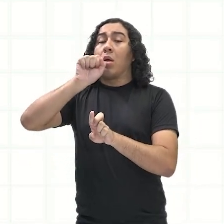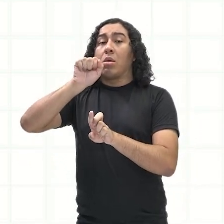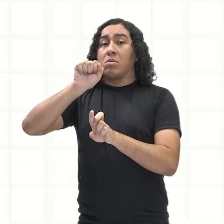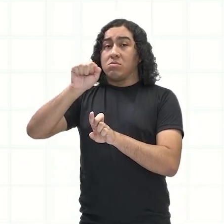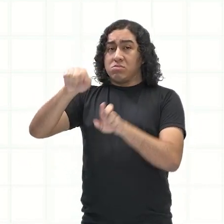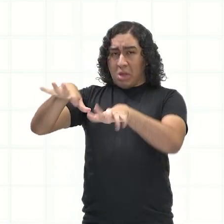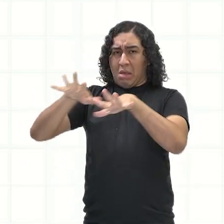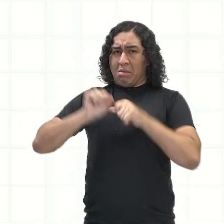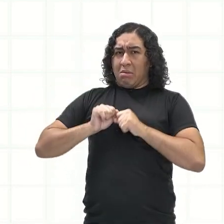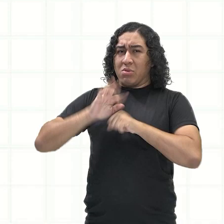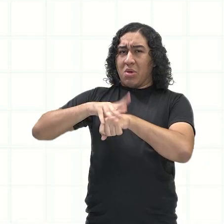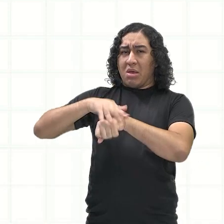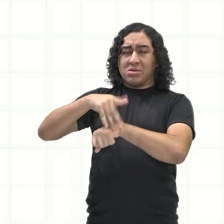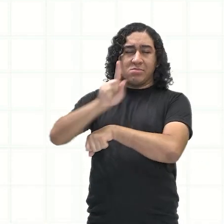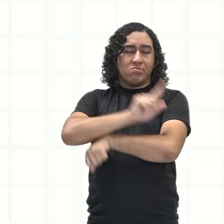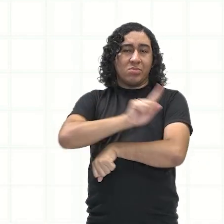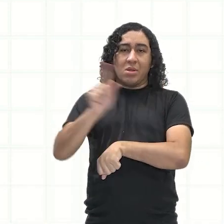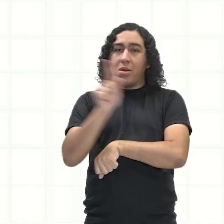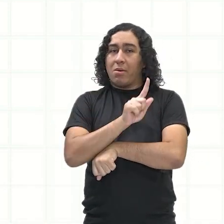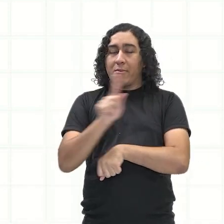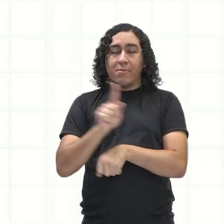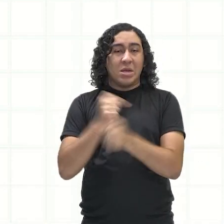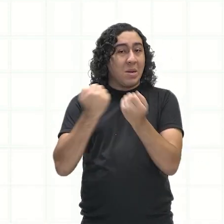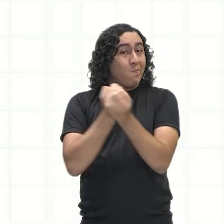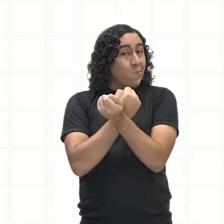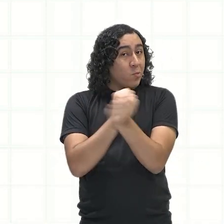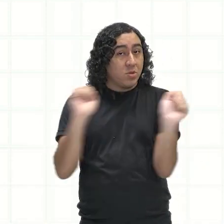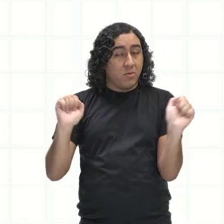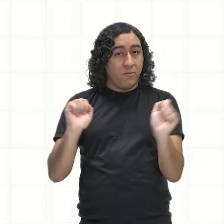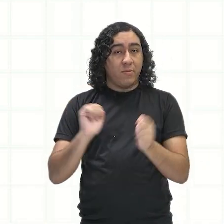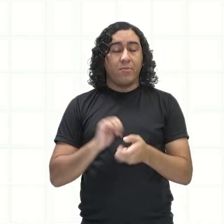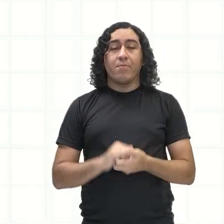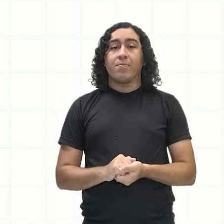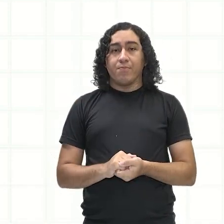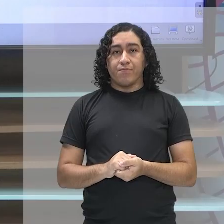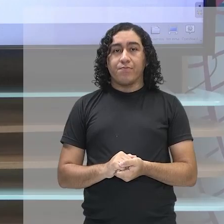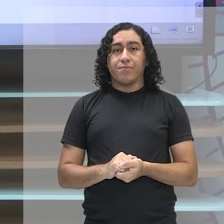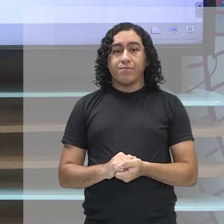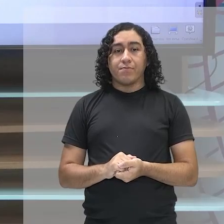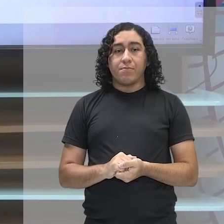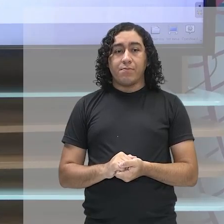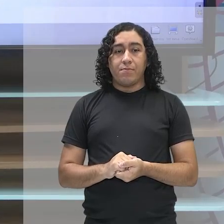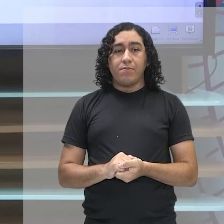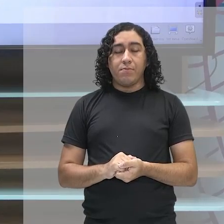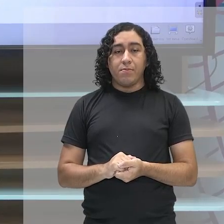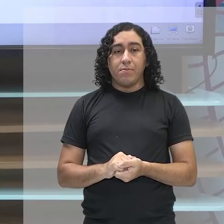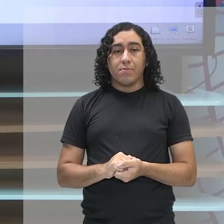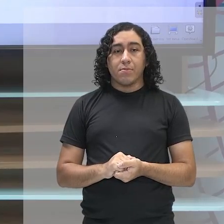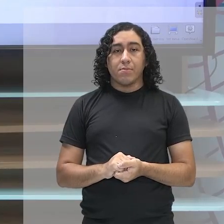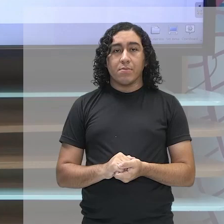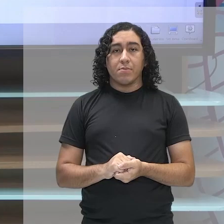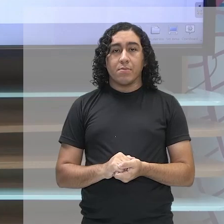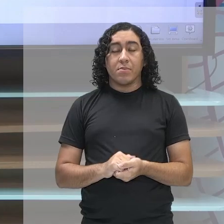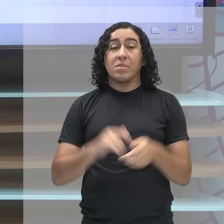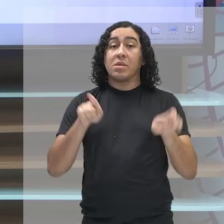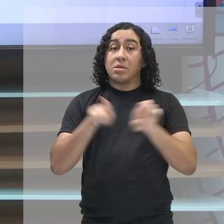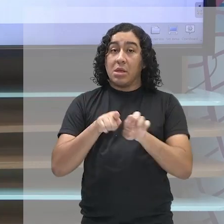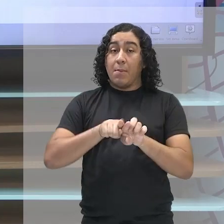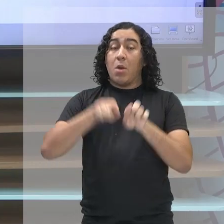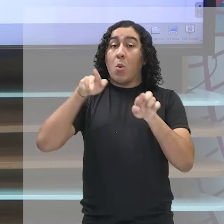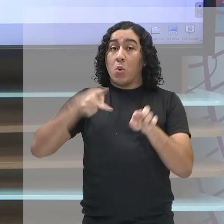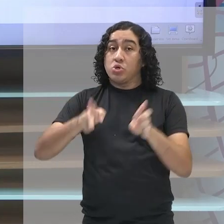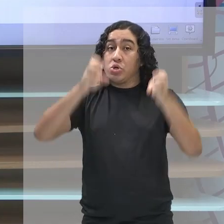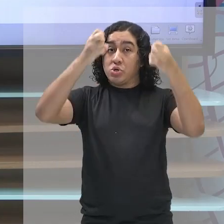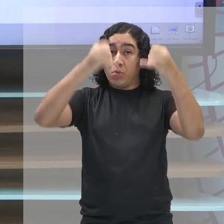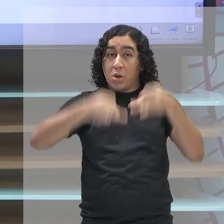são formas ali que não pega o HIV, como a gente pôde observar, né? E ainda falando sobre o HIV, sobre a AIDS, a